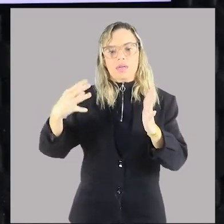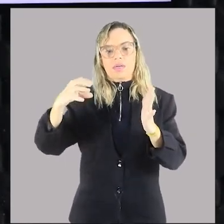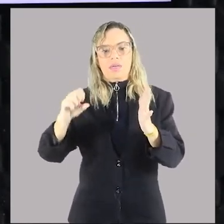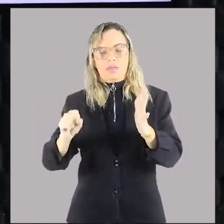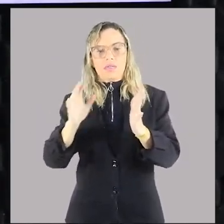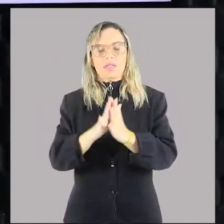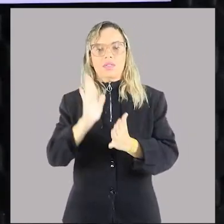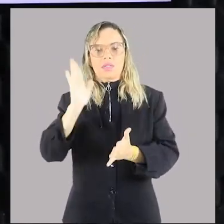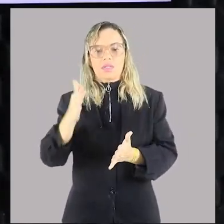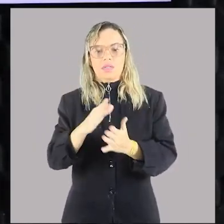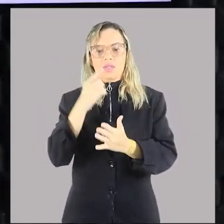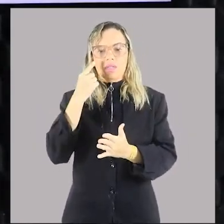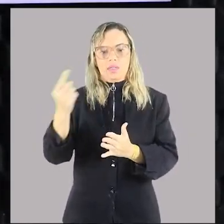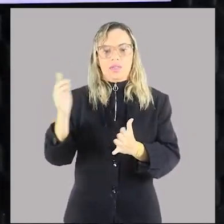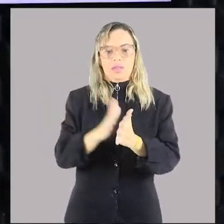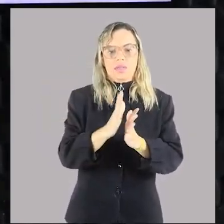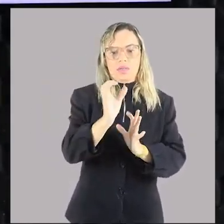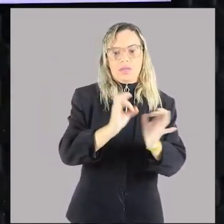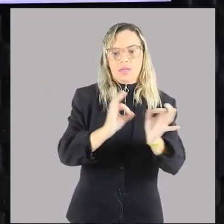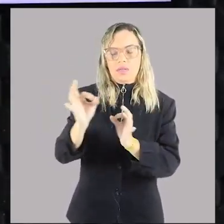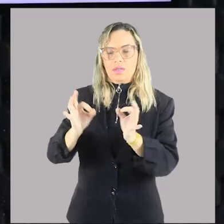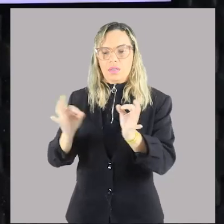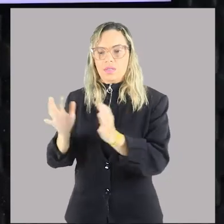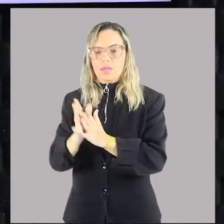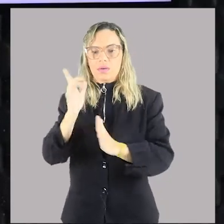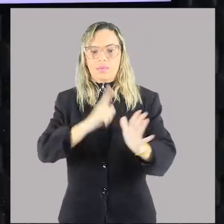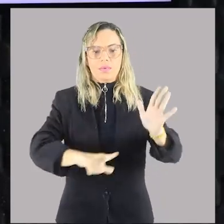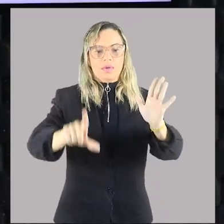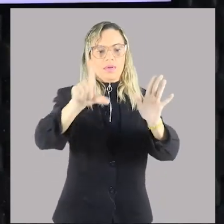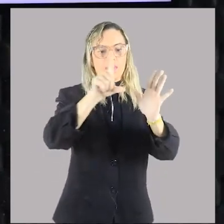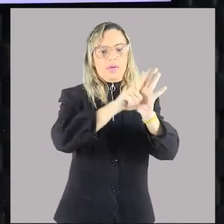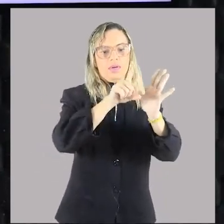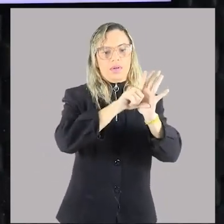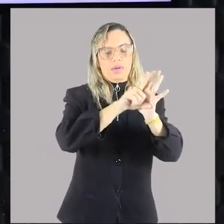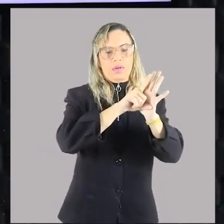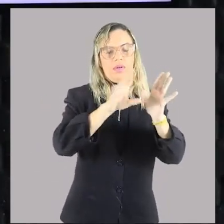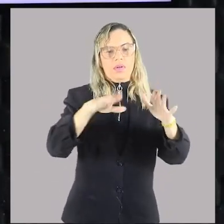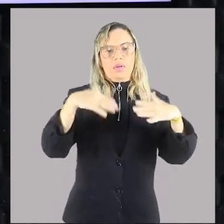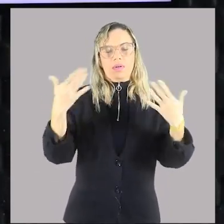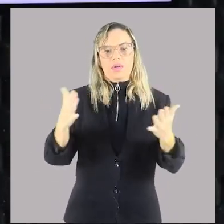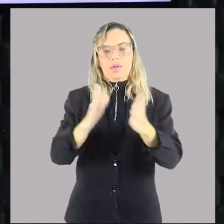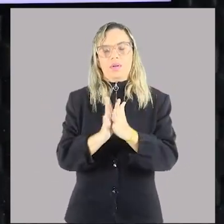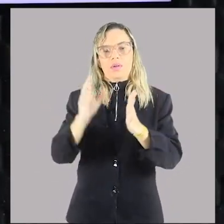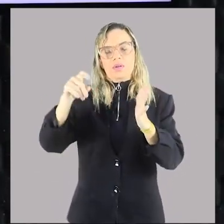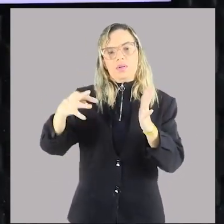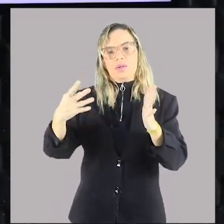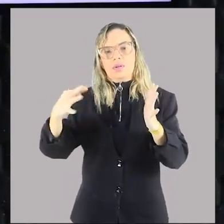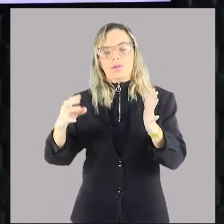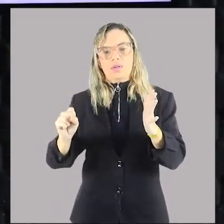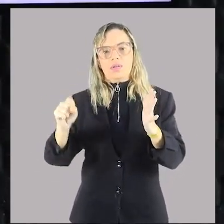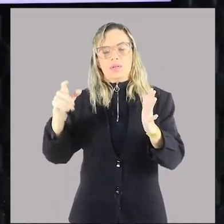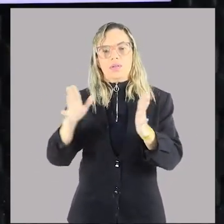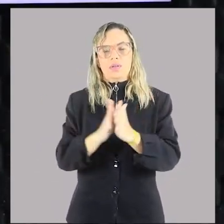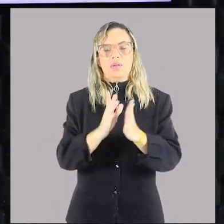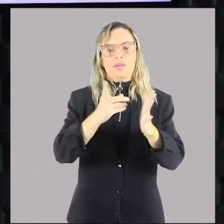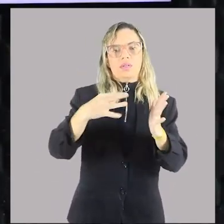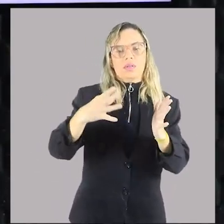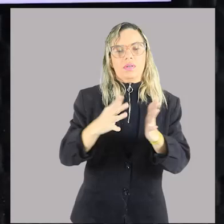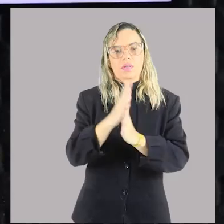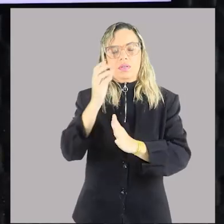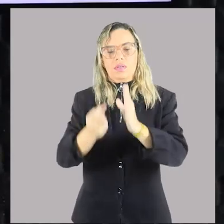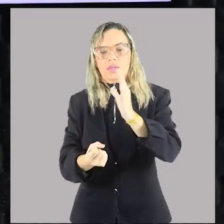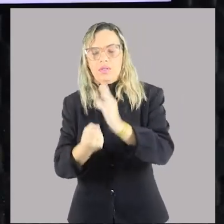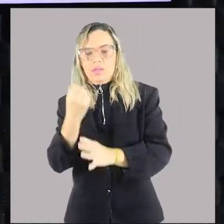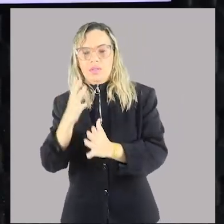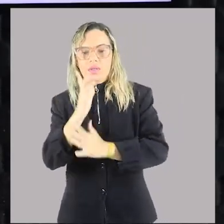conversar, essa organização se dará por leis, ou seja, quando o ente da administração pública direta criar